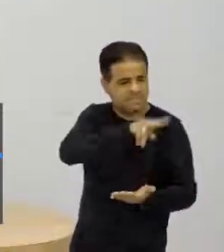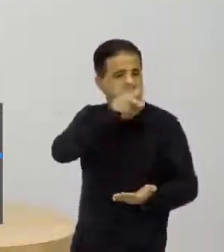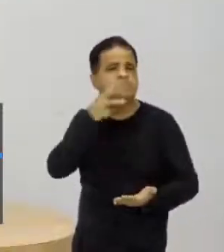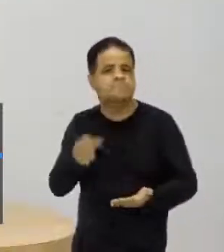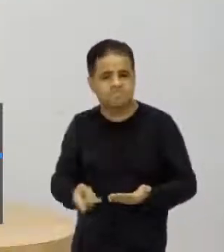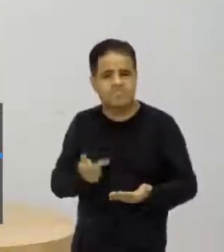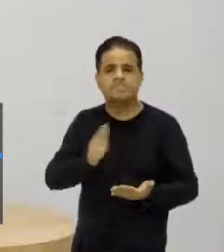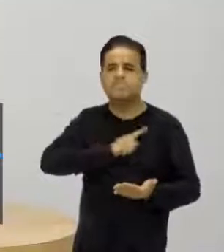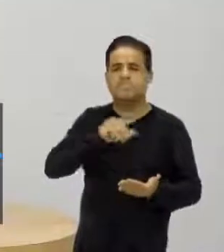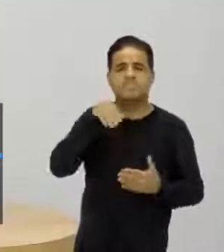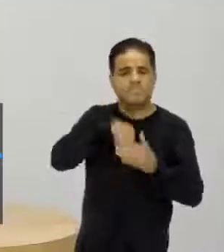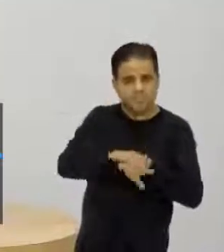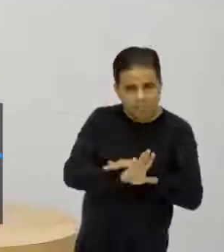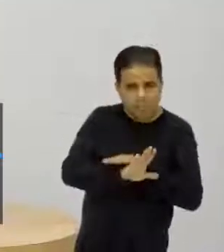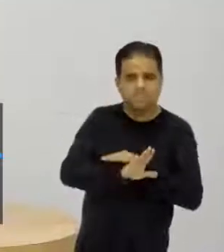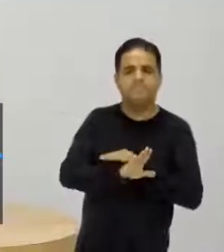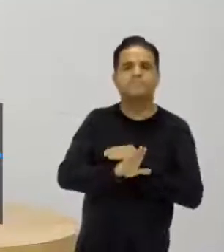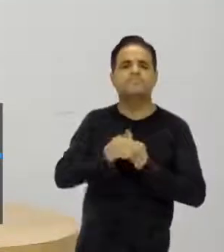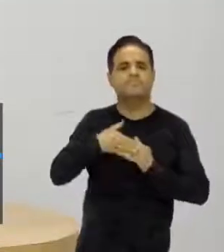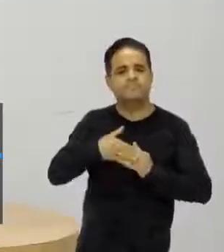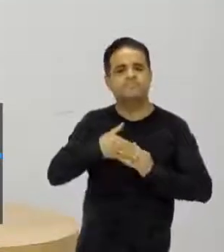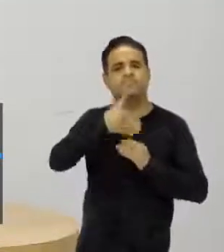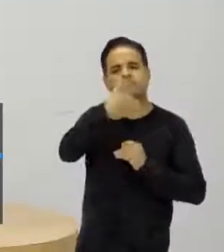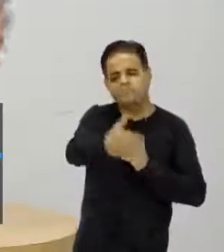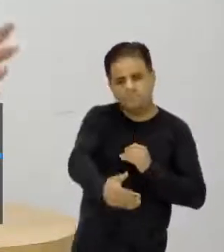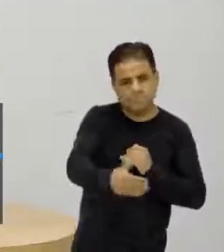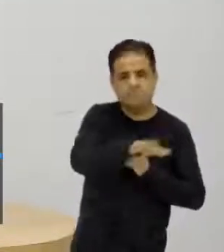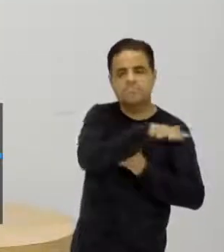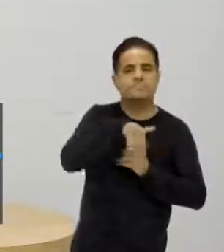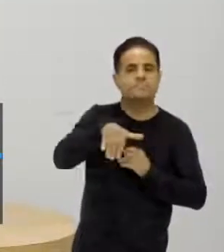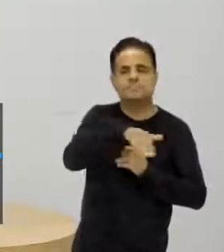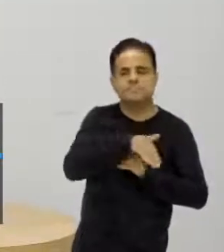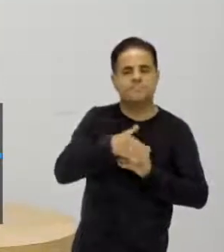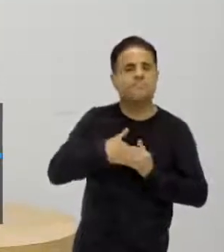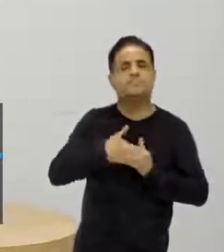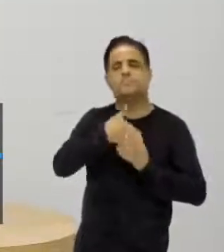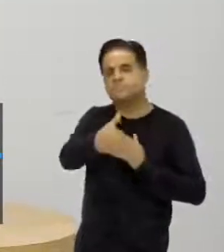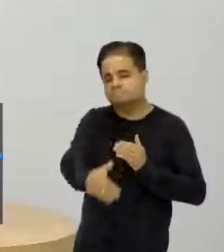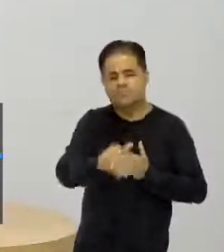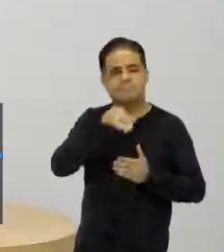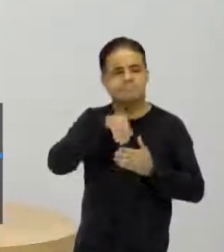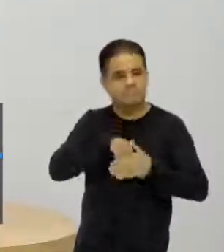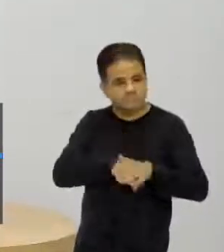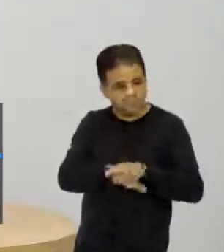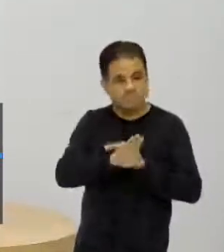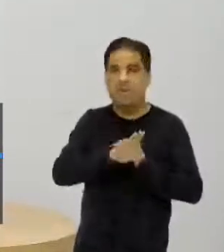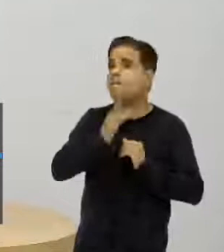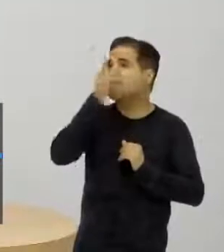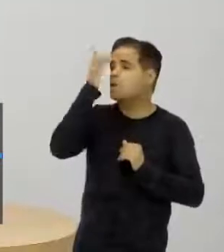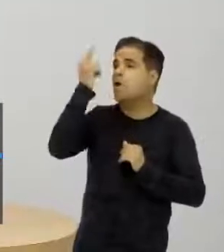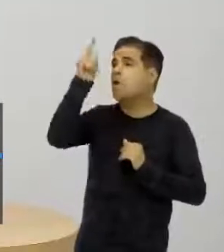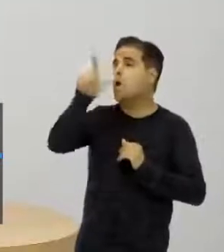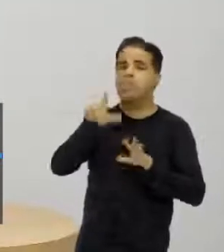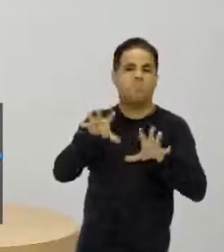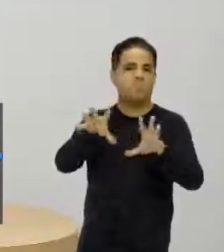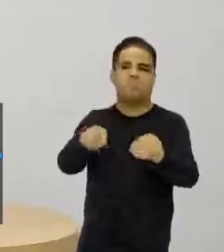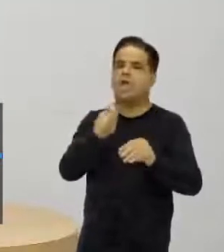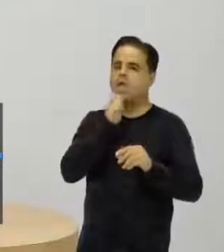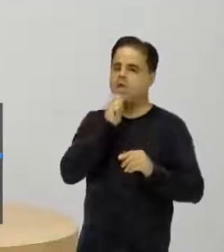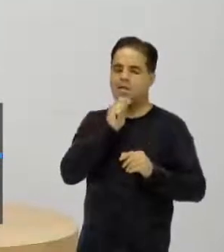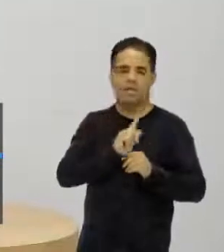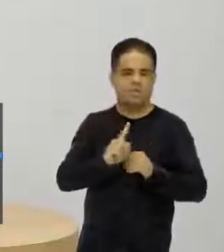lógico que fica guardado ali numa campânula, né, de vidro, fica ali guardadinho para que ninguém mexa,